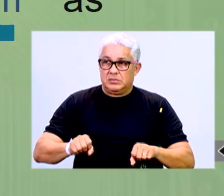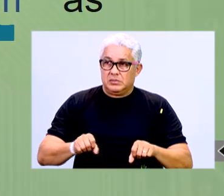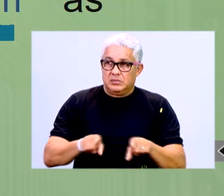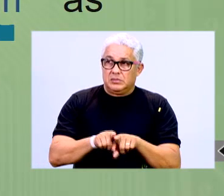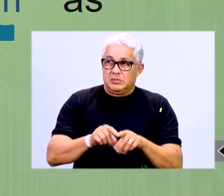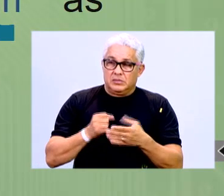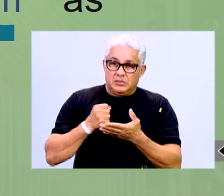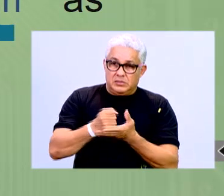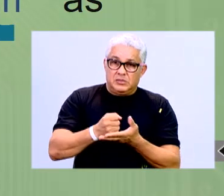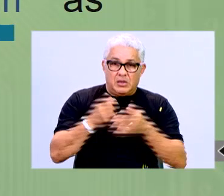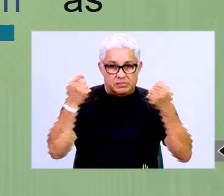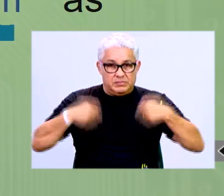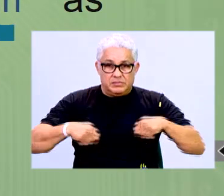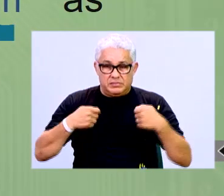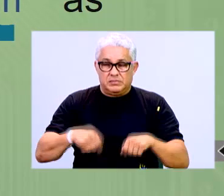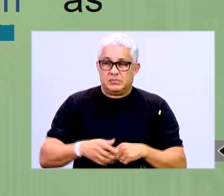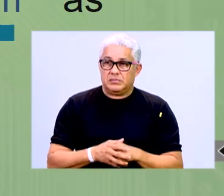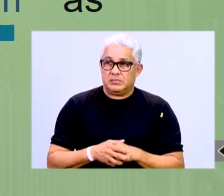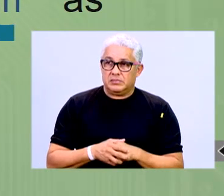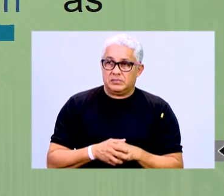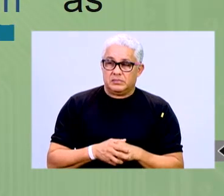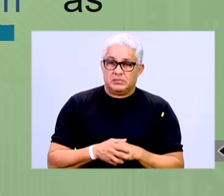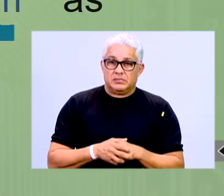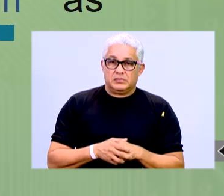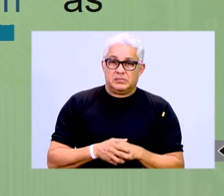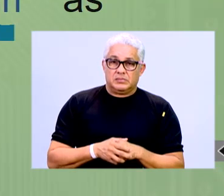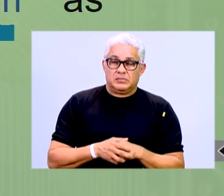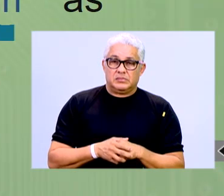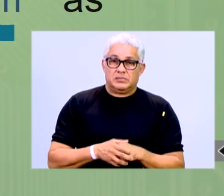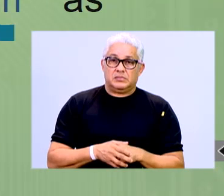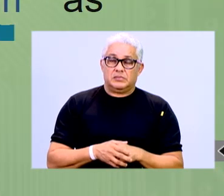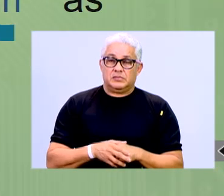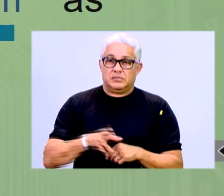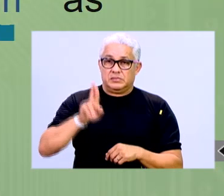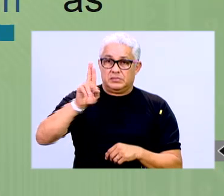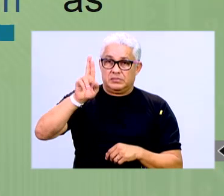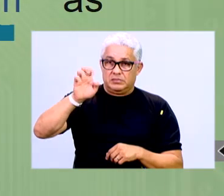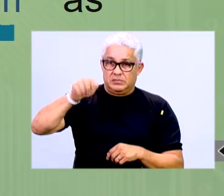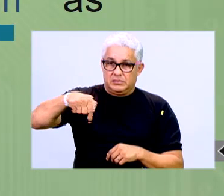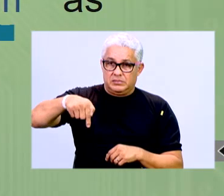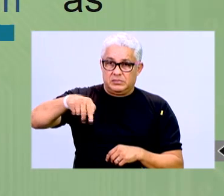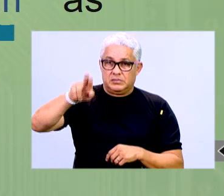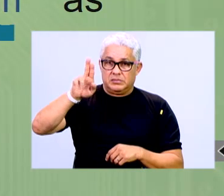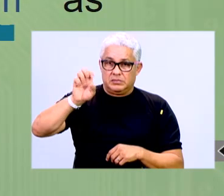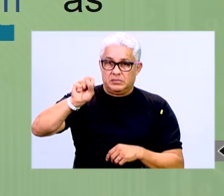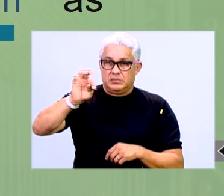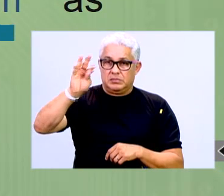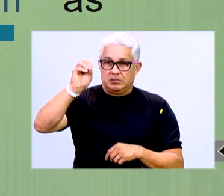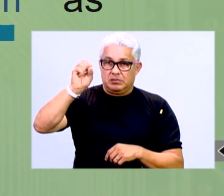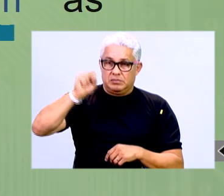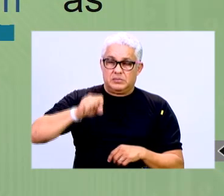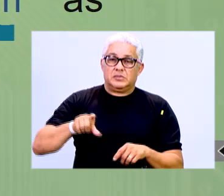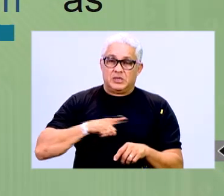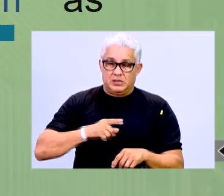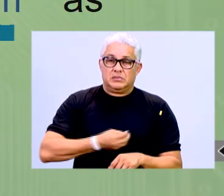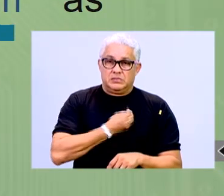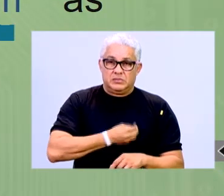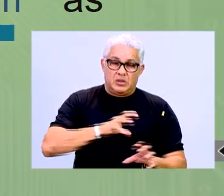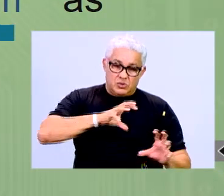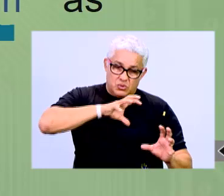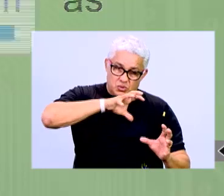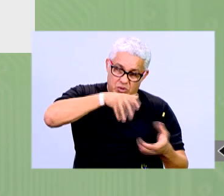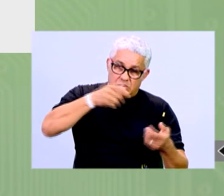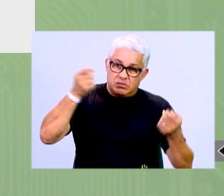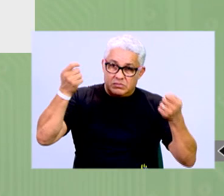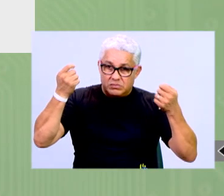às necessidades. Então, requisitos vivem no mundo das soluções e as necessidades no mundo